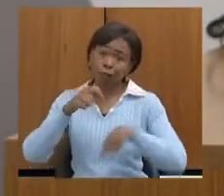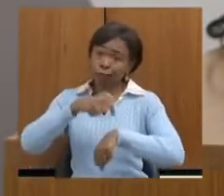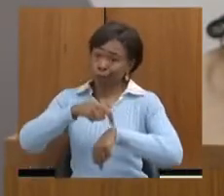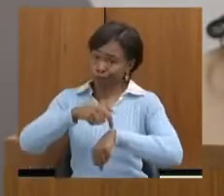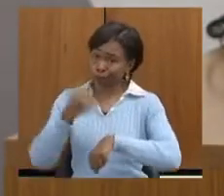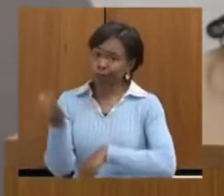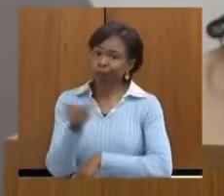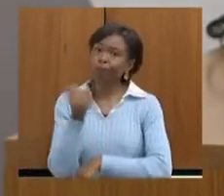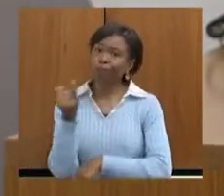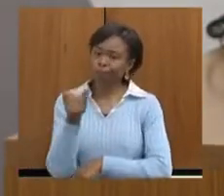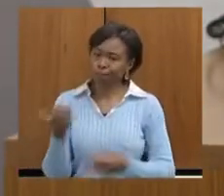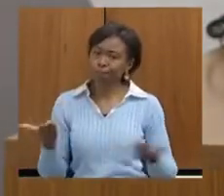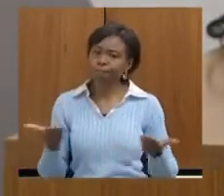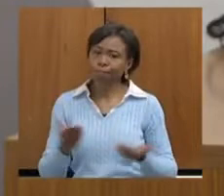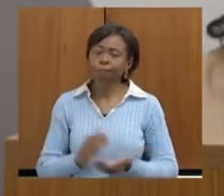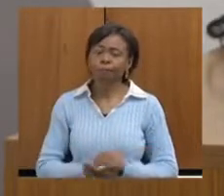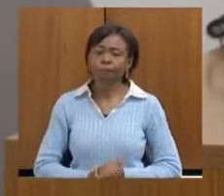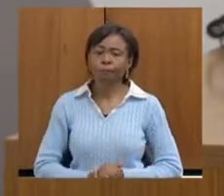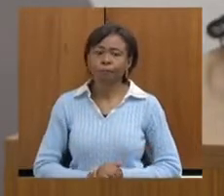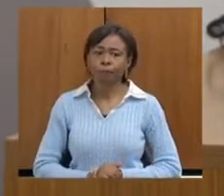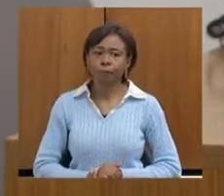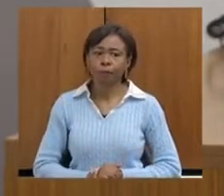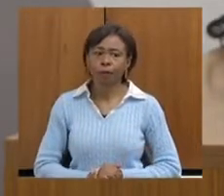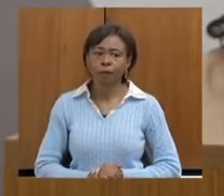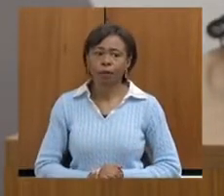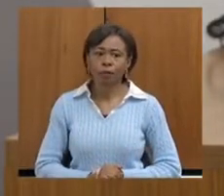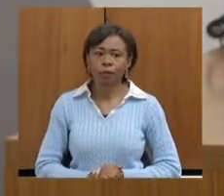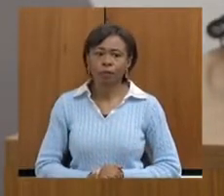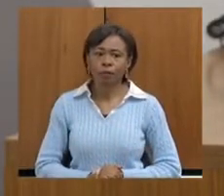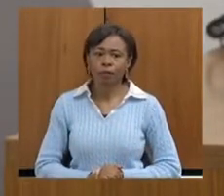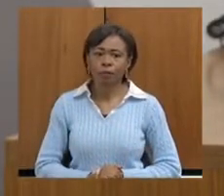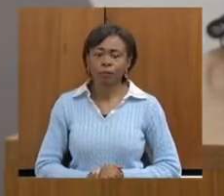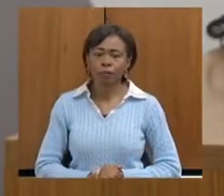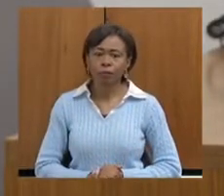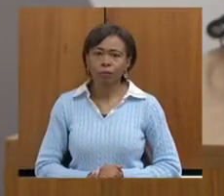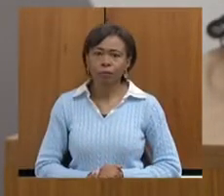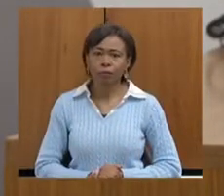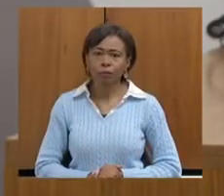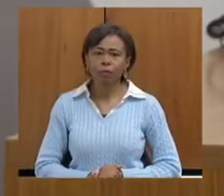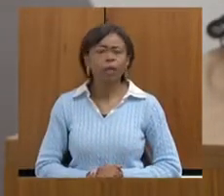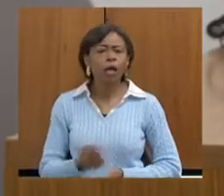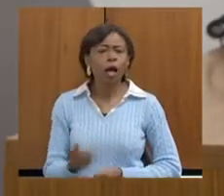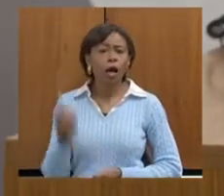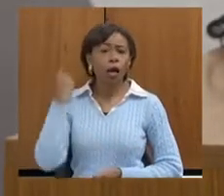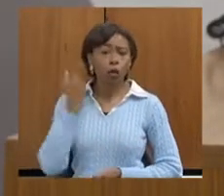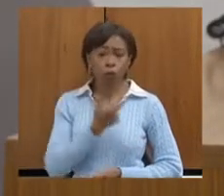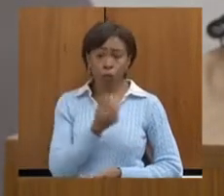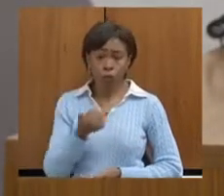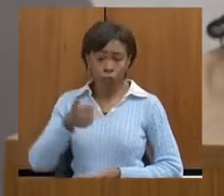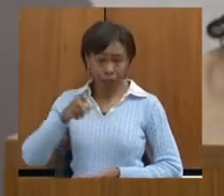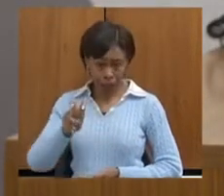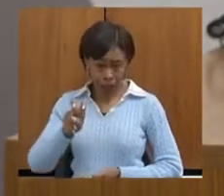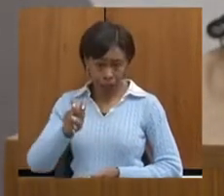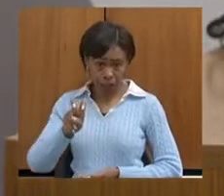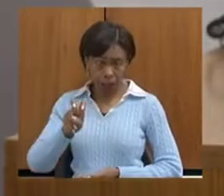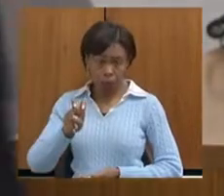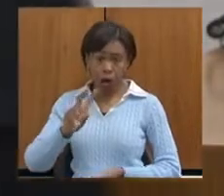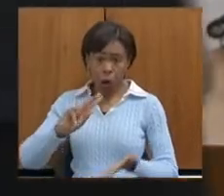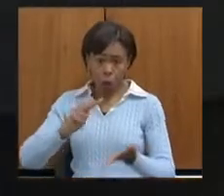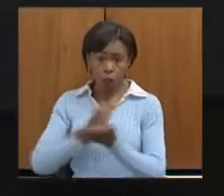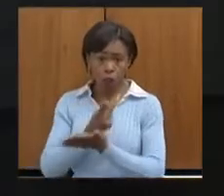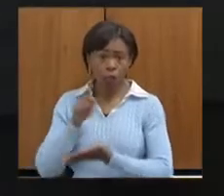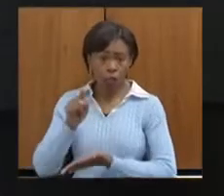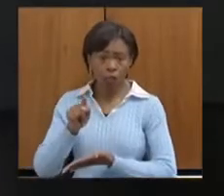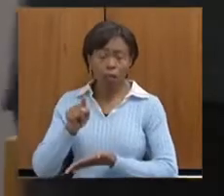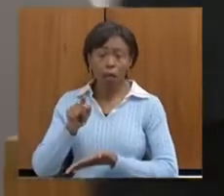é essa essa coisa tão que envolveu em 2015 a bacia do Rio Doce é algo